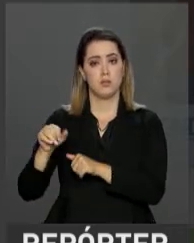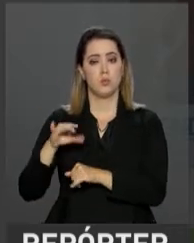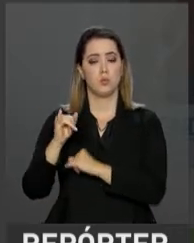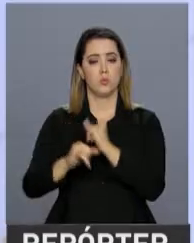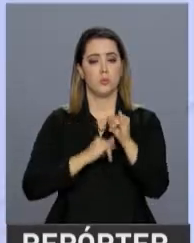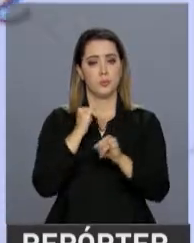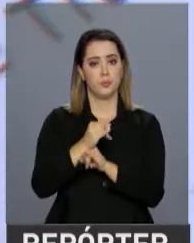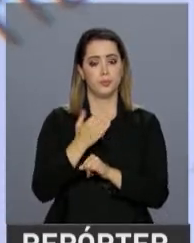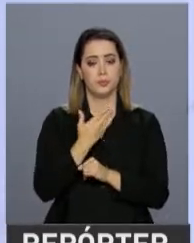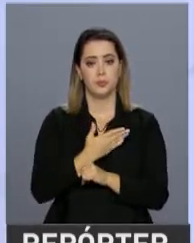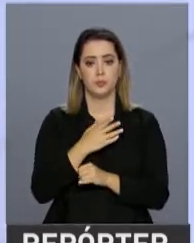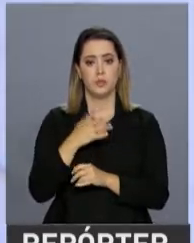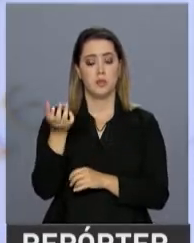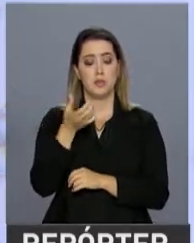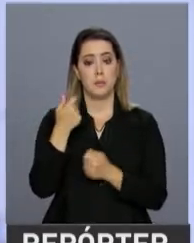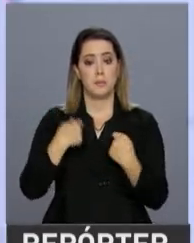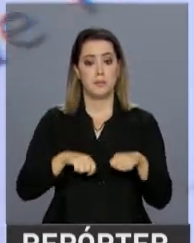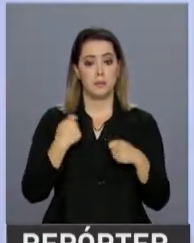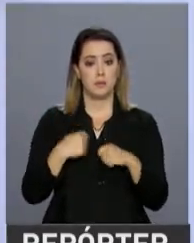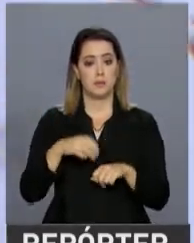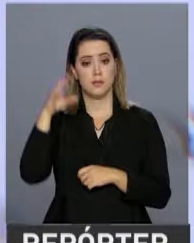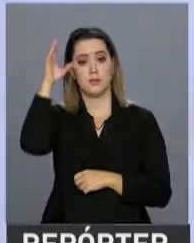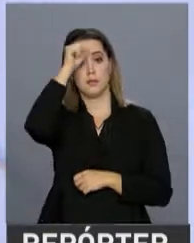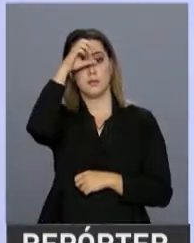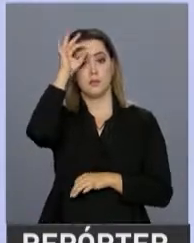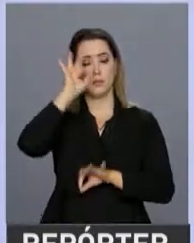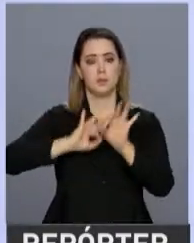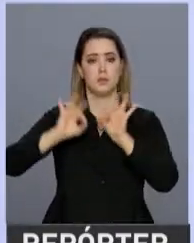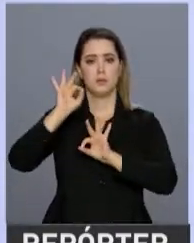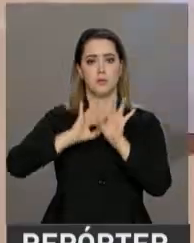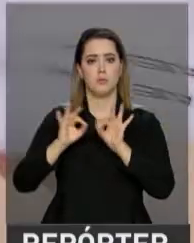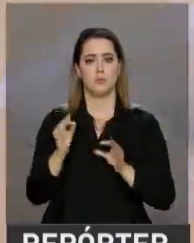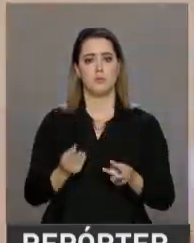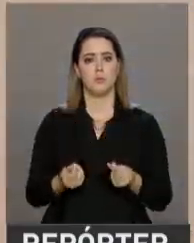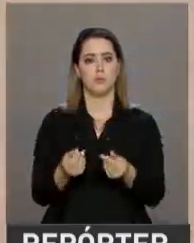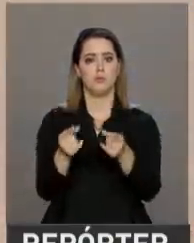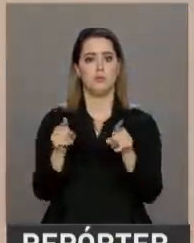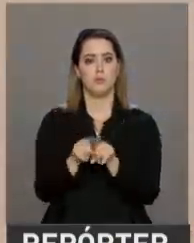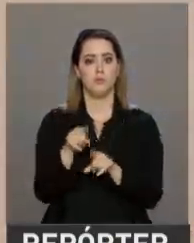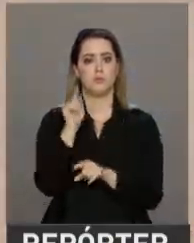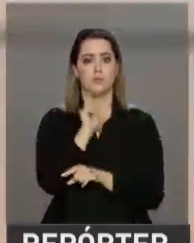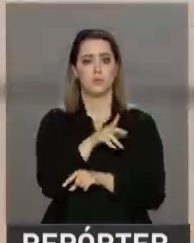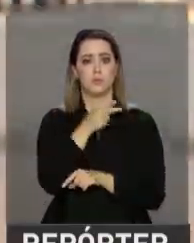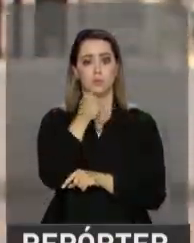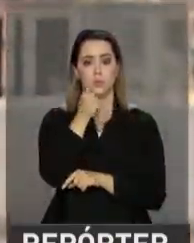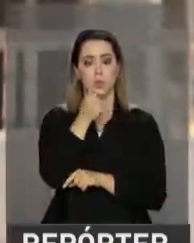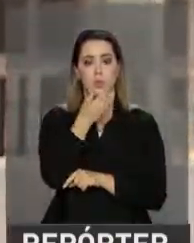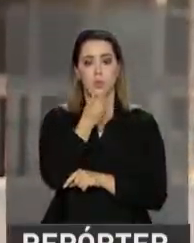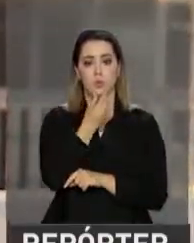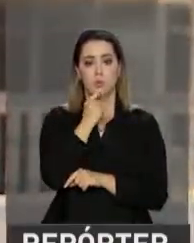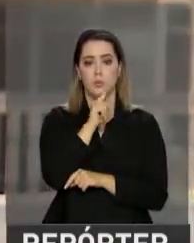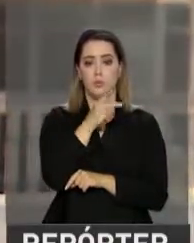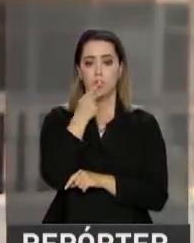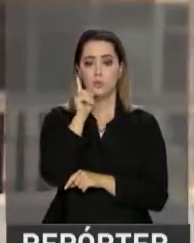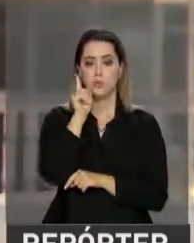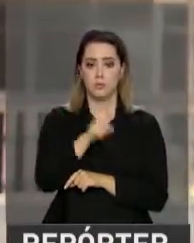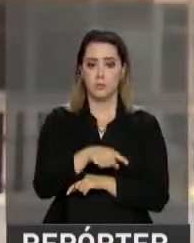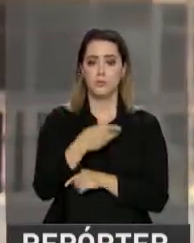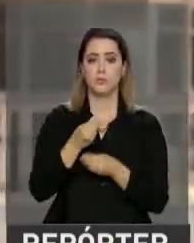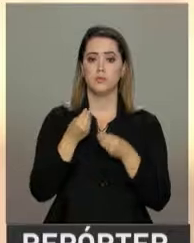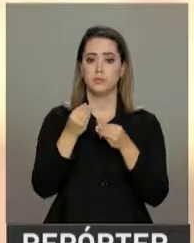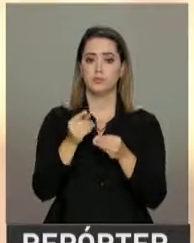internet para quem precisa aprender a se planejar financeiramente o alessandro lá do começo da reportagem